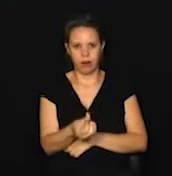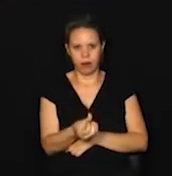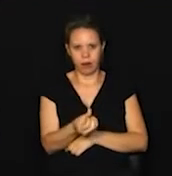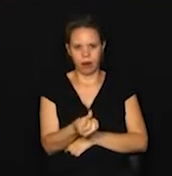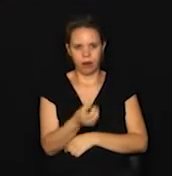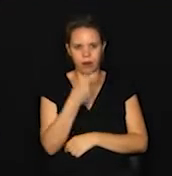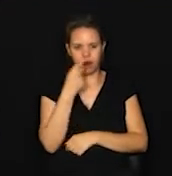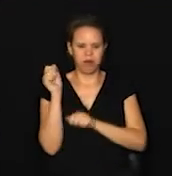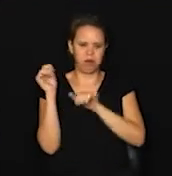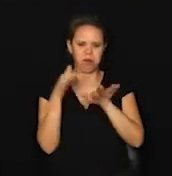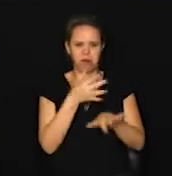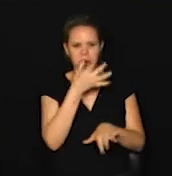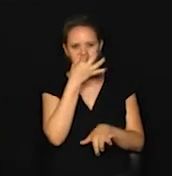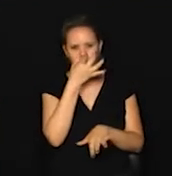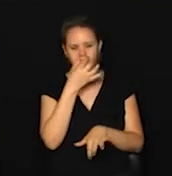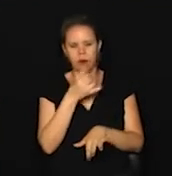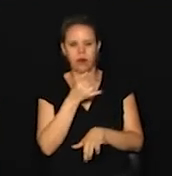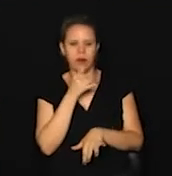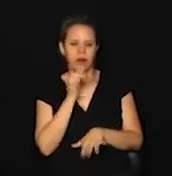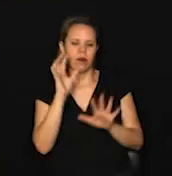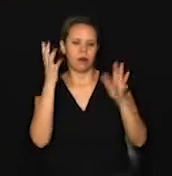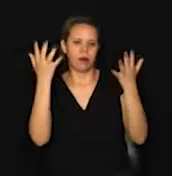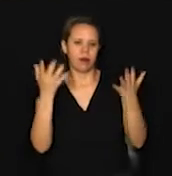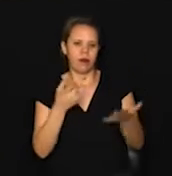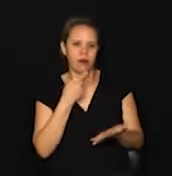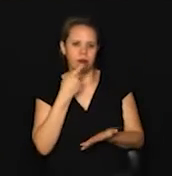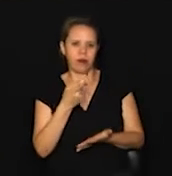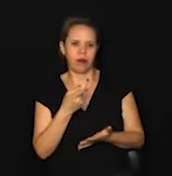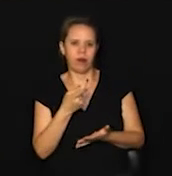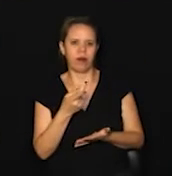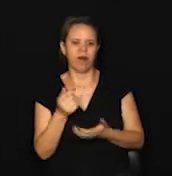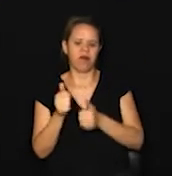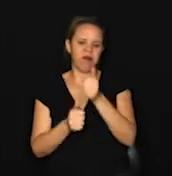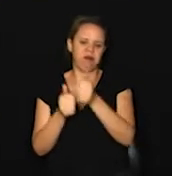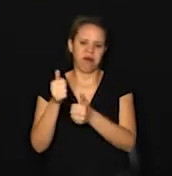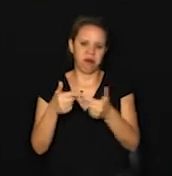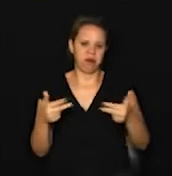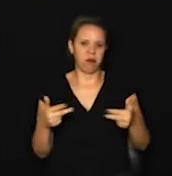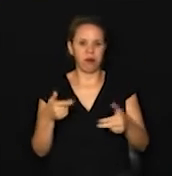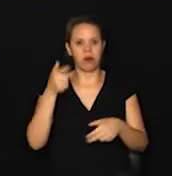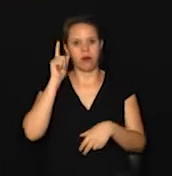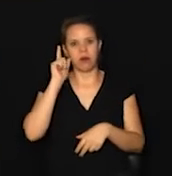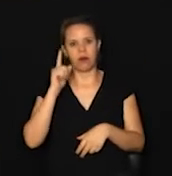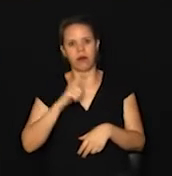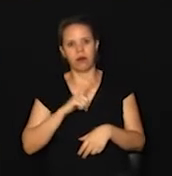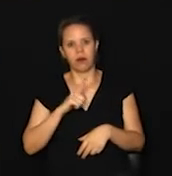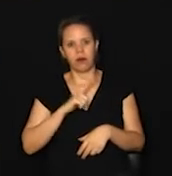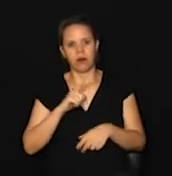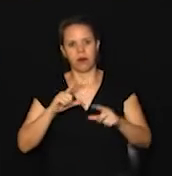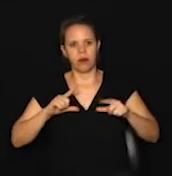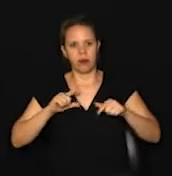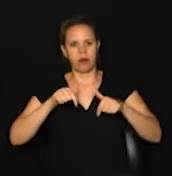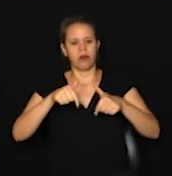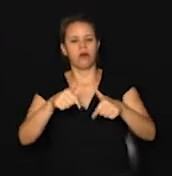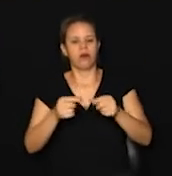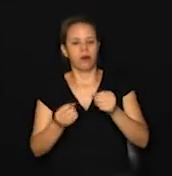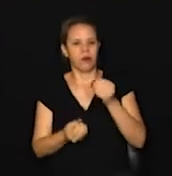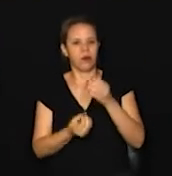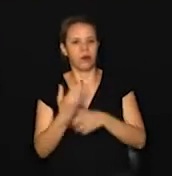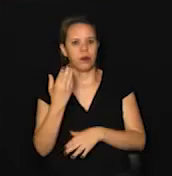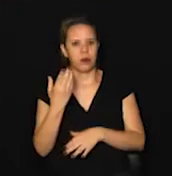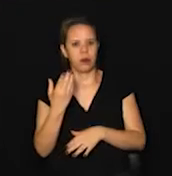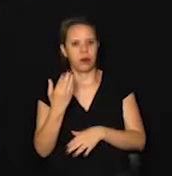de aglomeração, de festa, de jogo de futebol. E ontem houve uma ação em relação